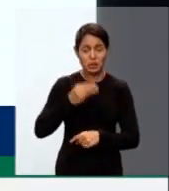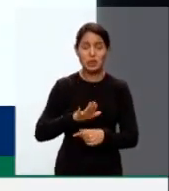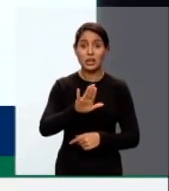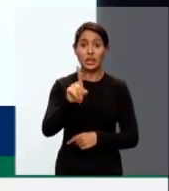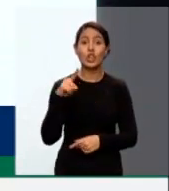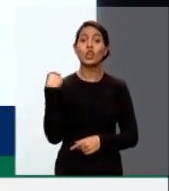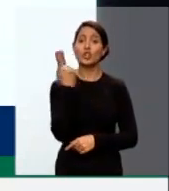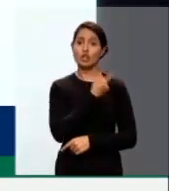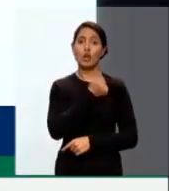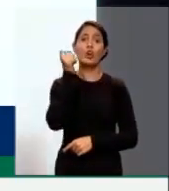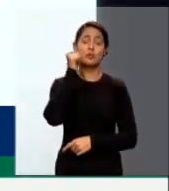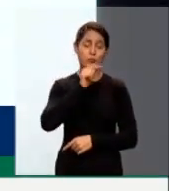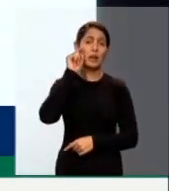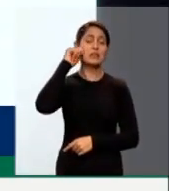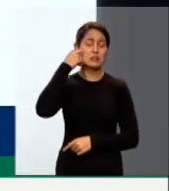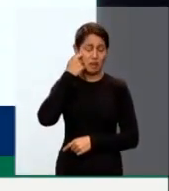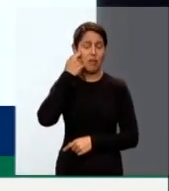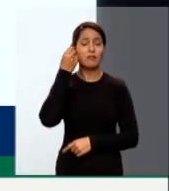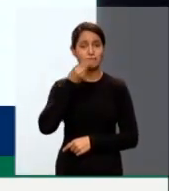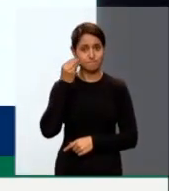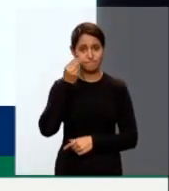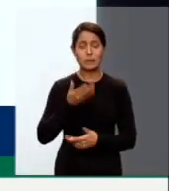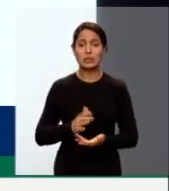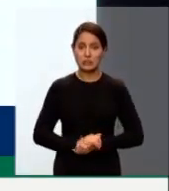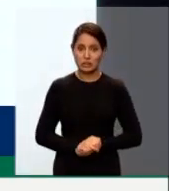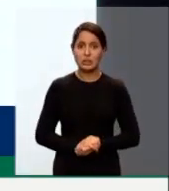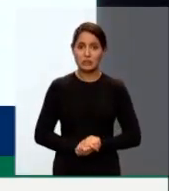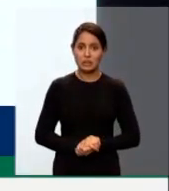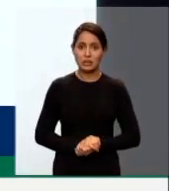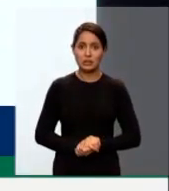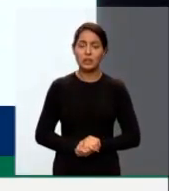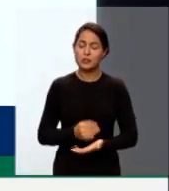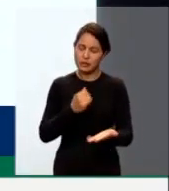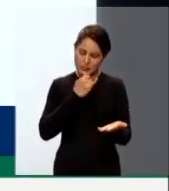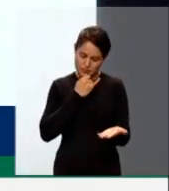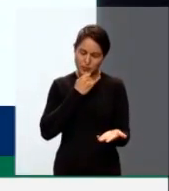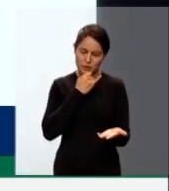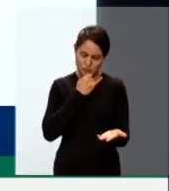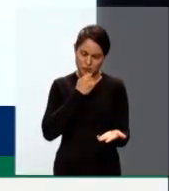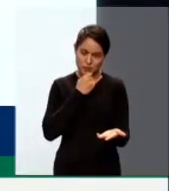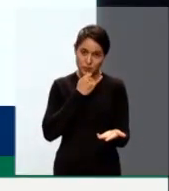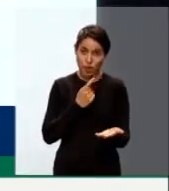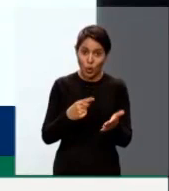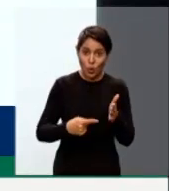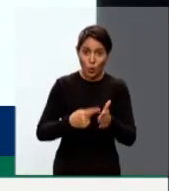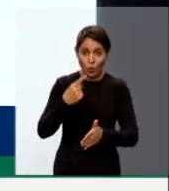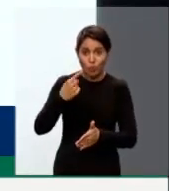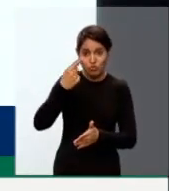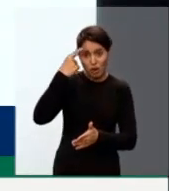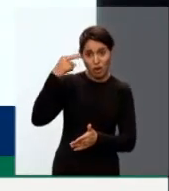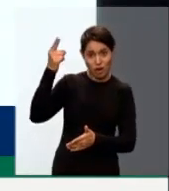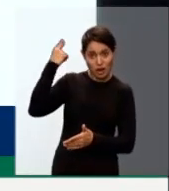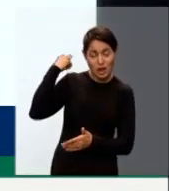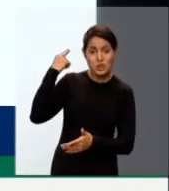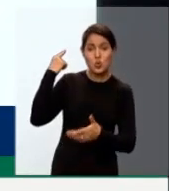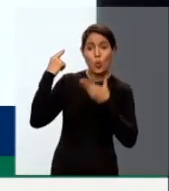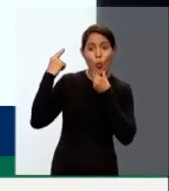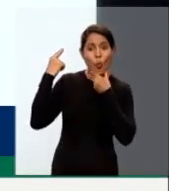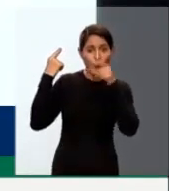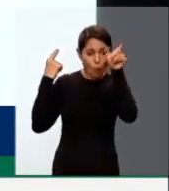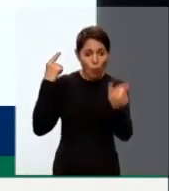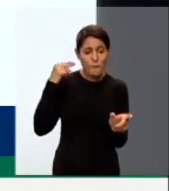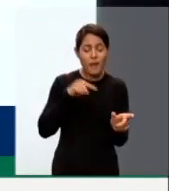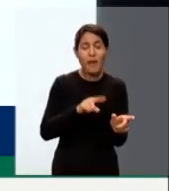mulheres negras. E, infelizmente, um dia antes do Dia da Consciência Negra, um